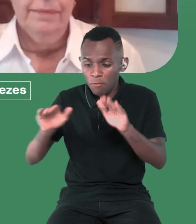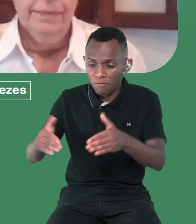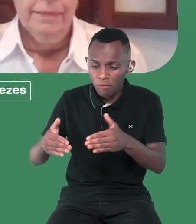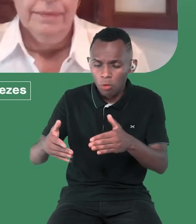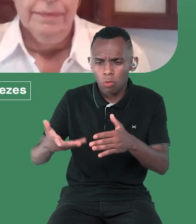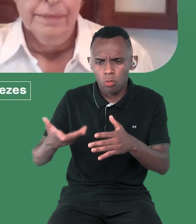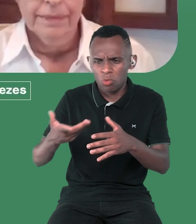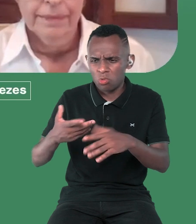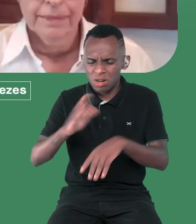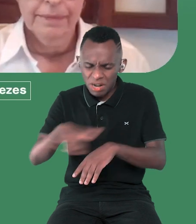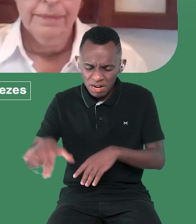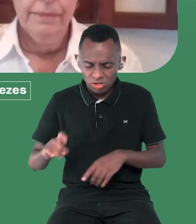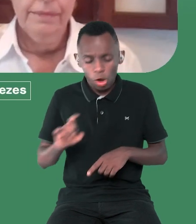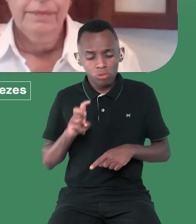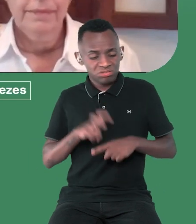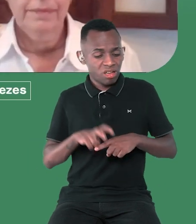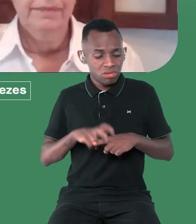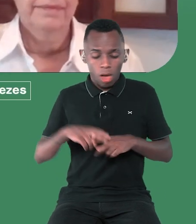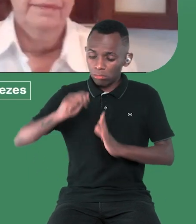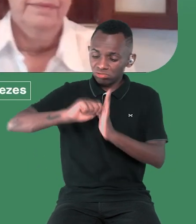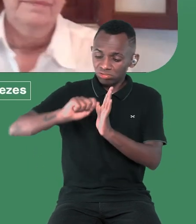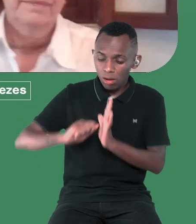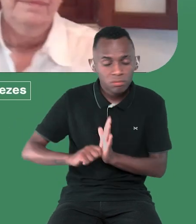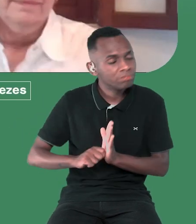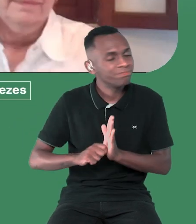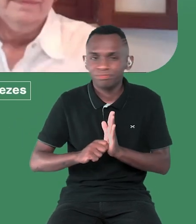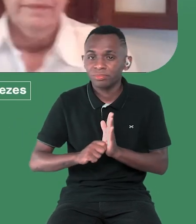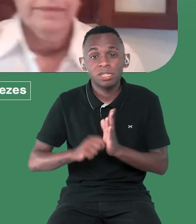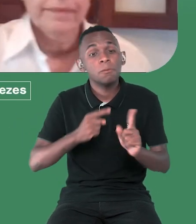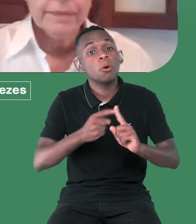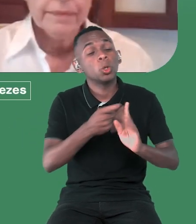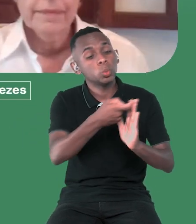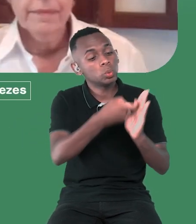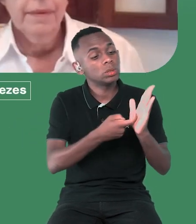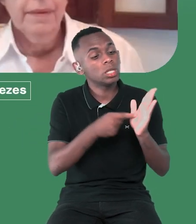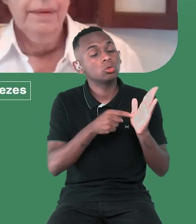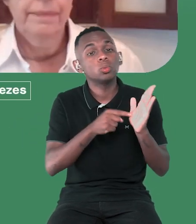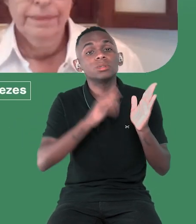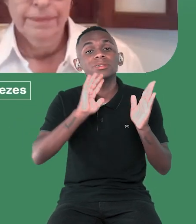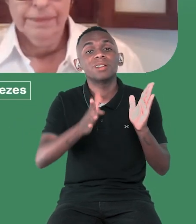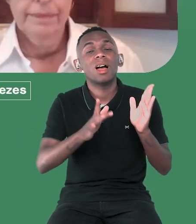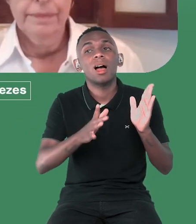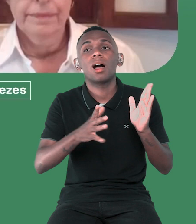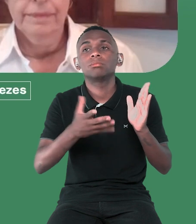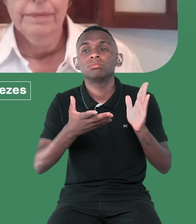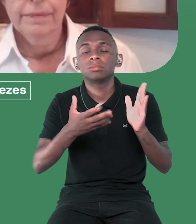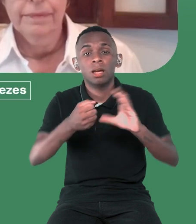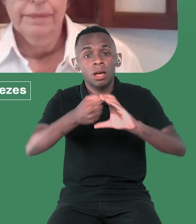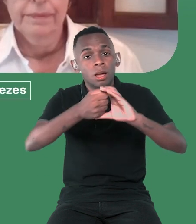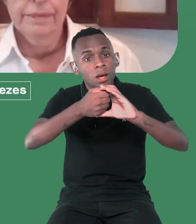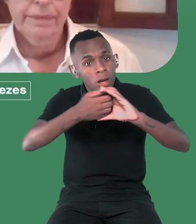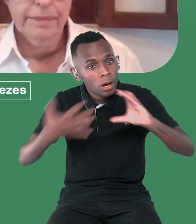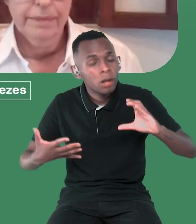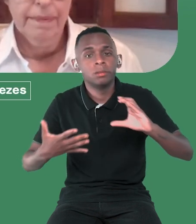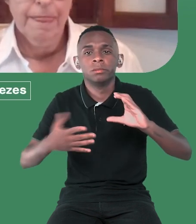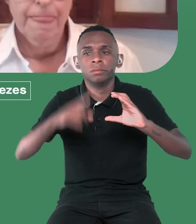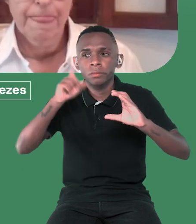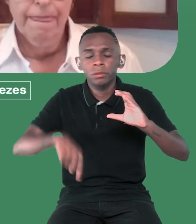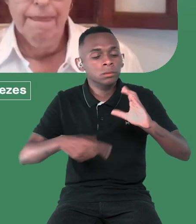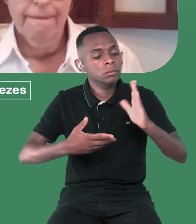escrever um livro para crianças, sabe? O texto ele veio já com esse tom de ser